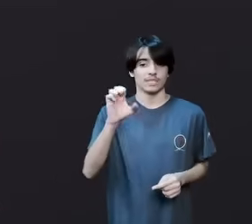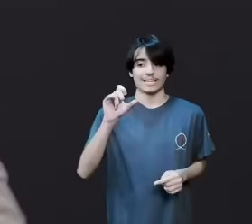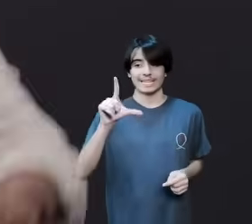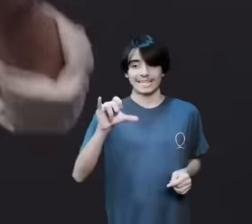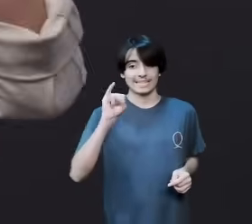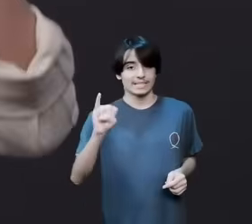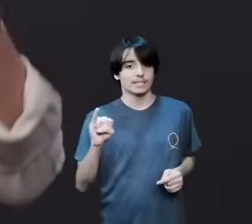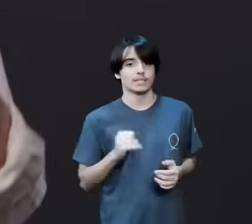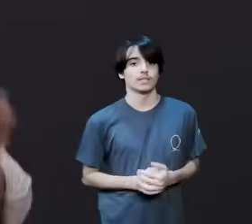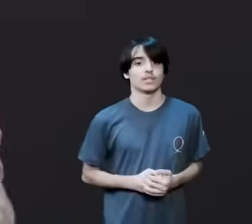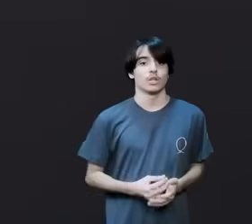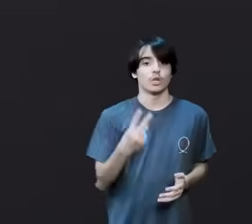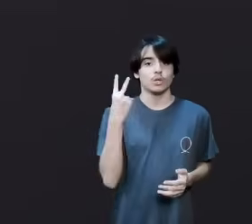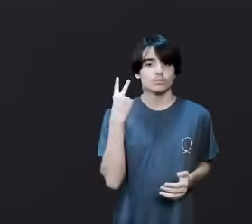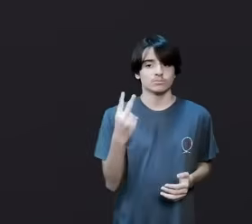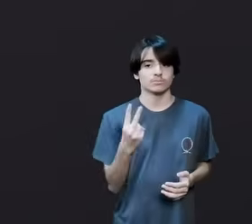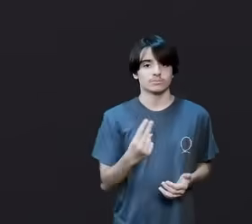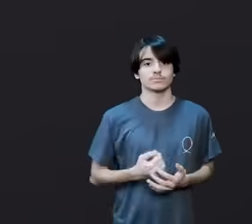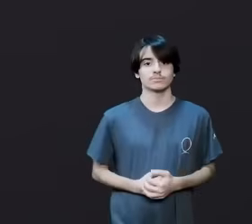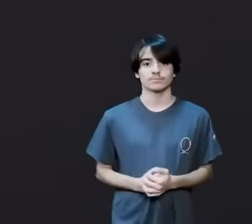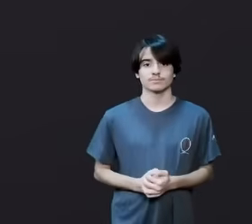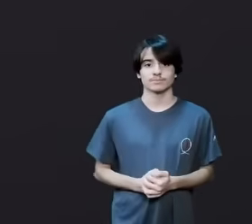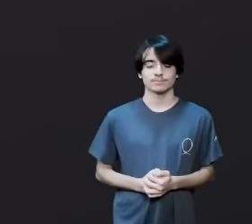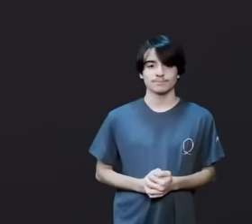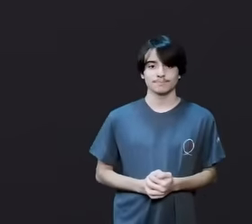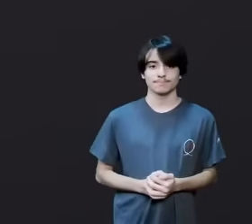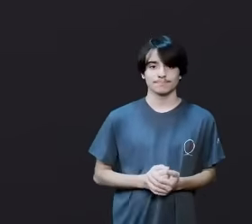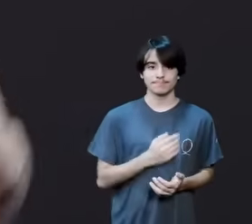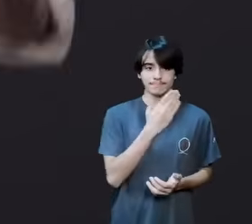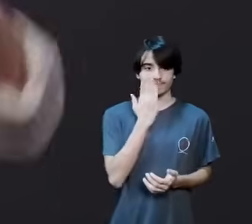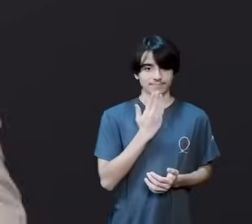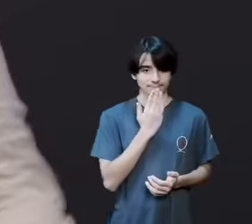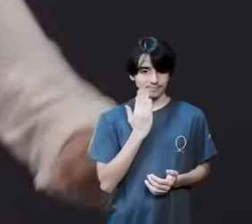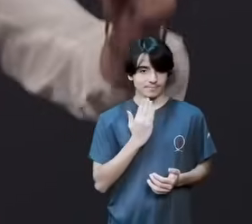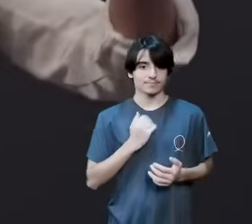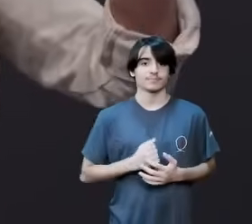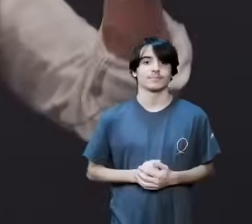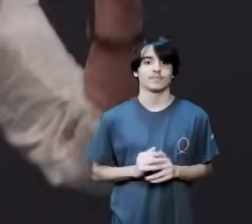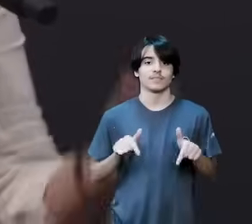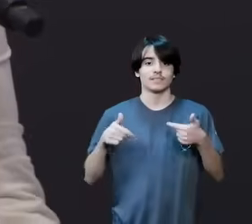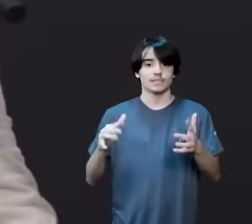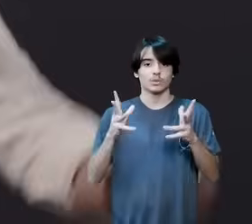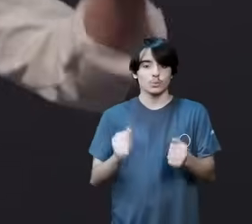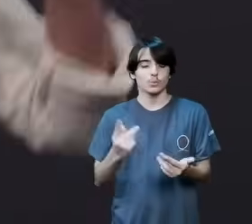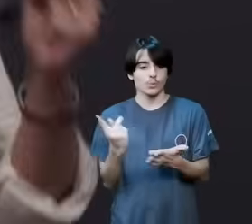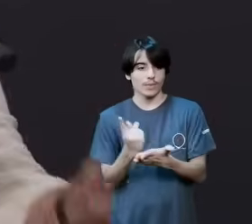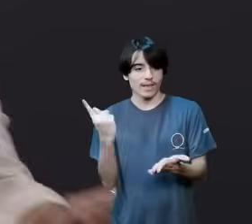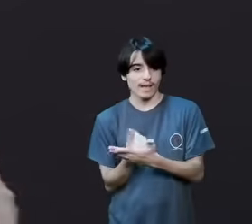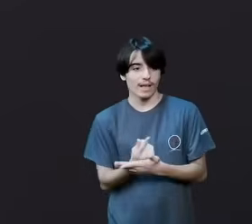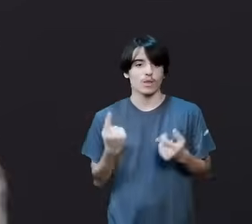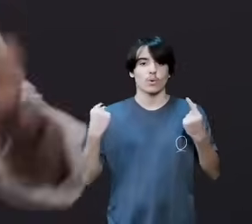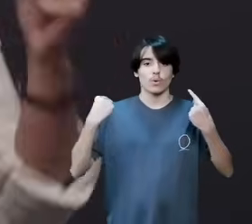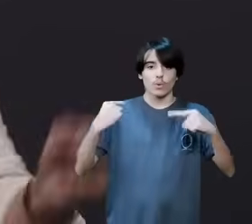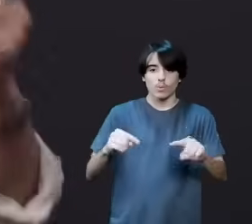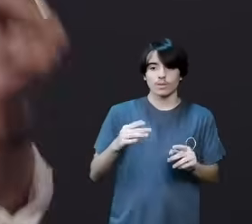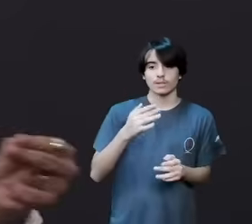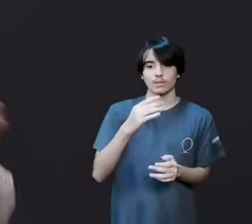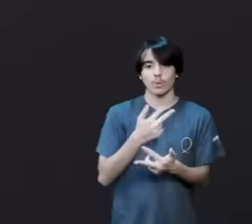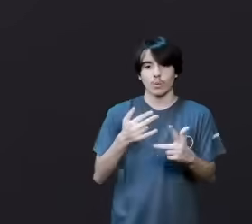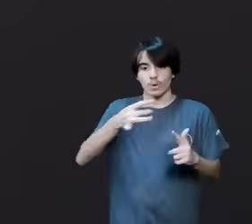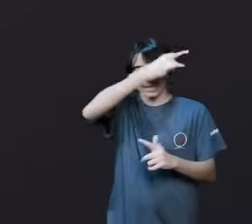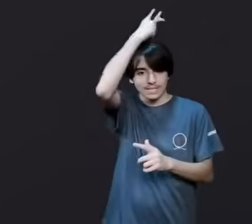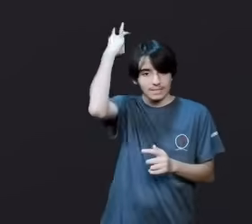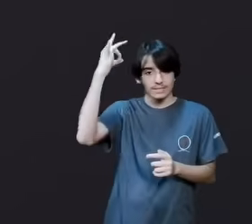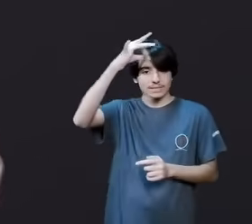Finéias eram dois prostitutos que prostituíam absolutamente tudo que deveria ser sagrado e santificado. Até